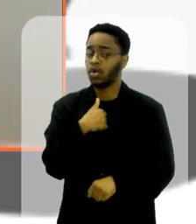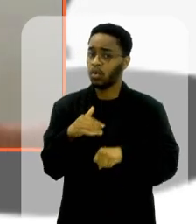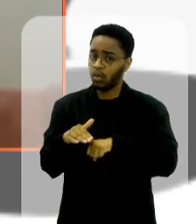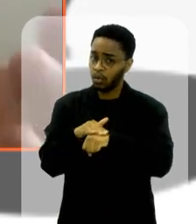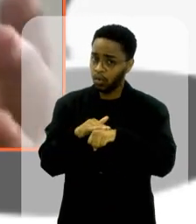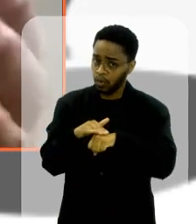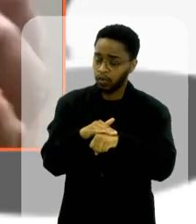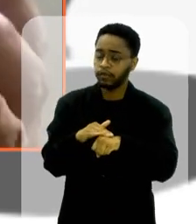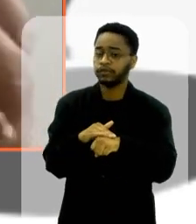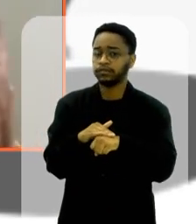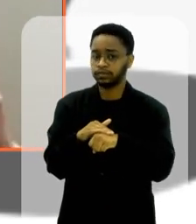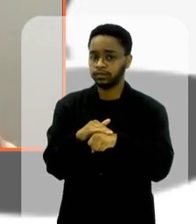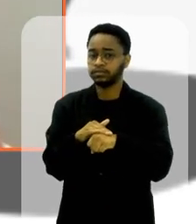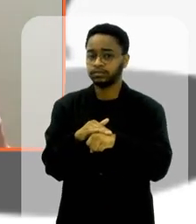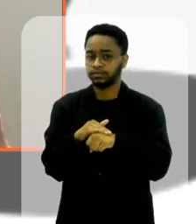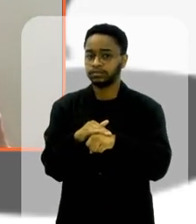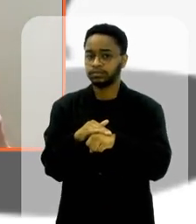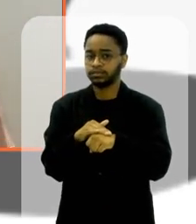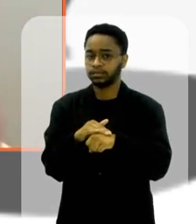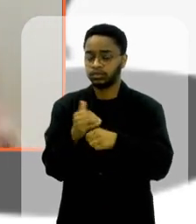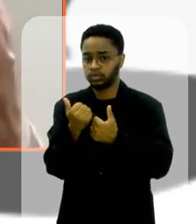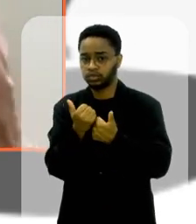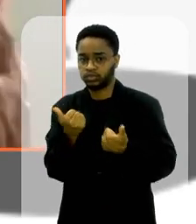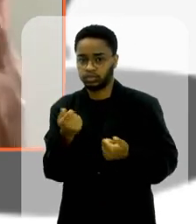lá, conversei com o